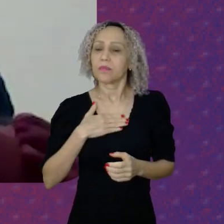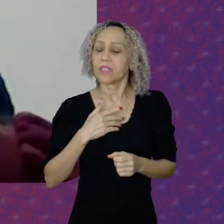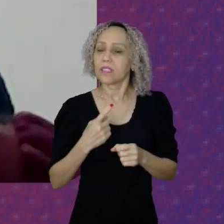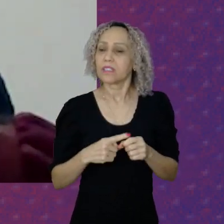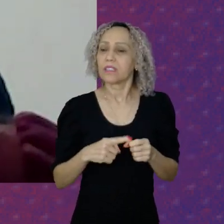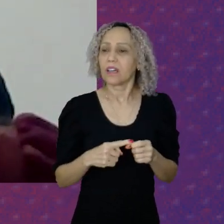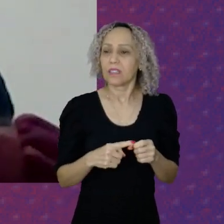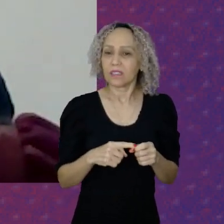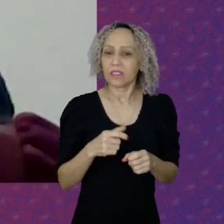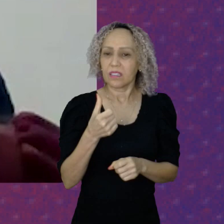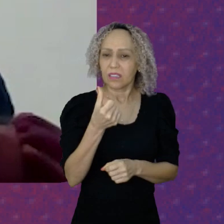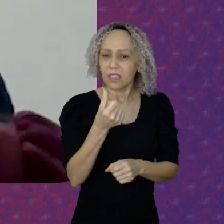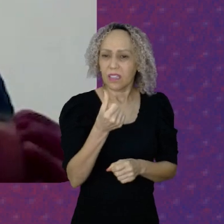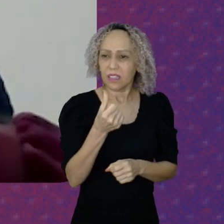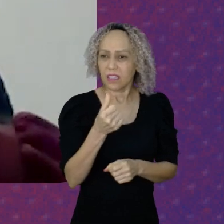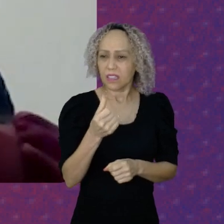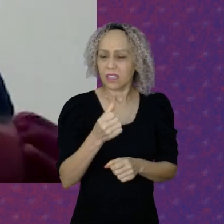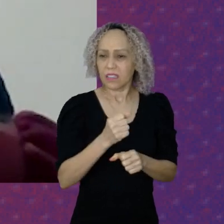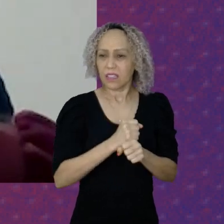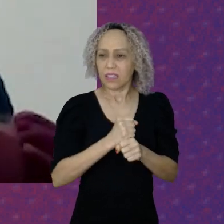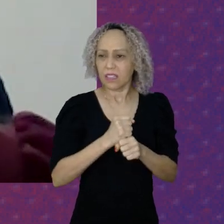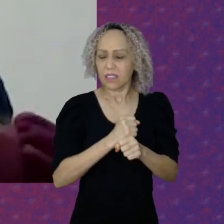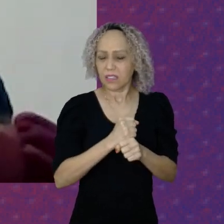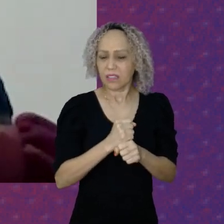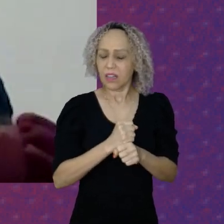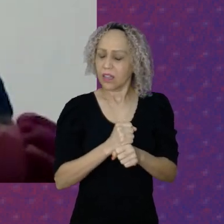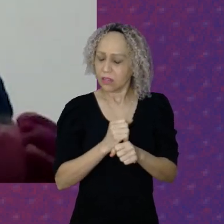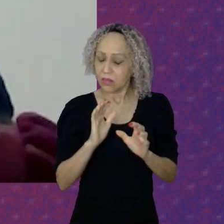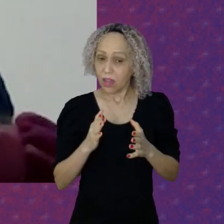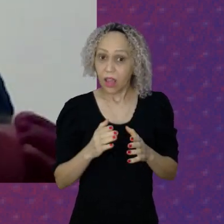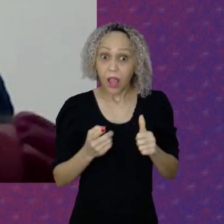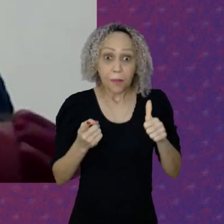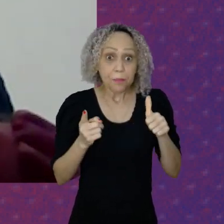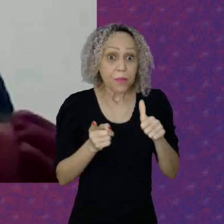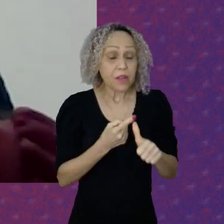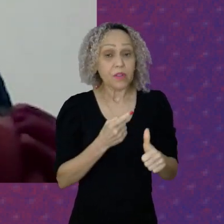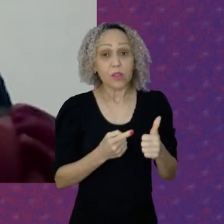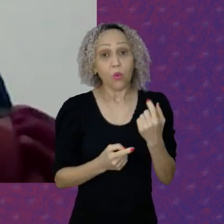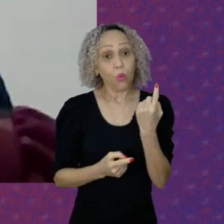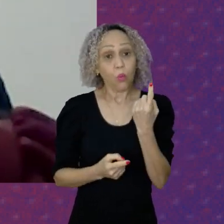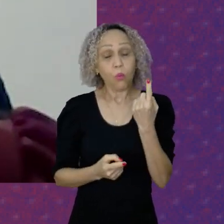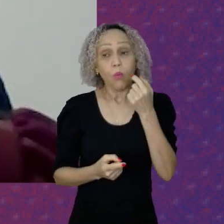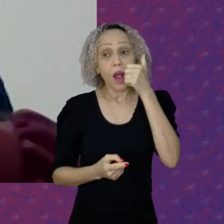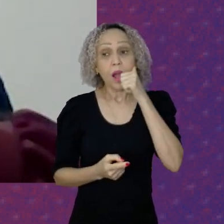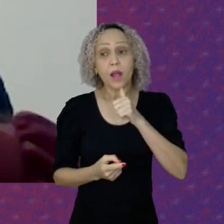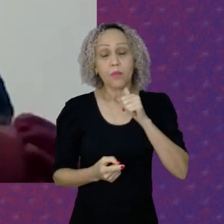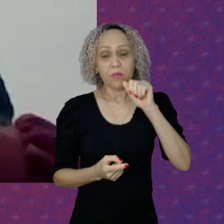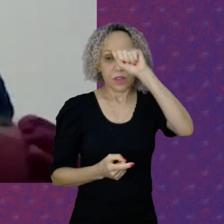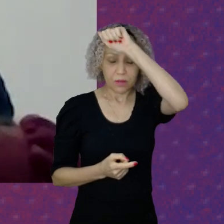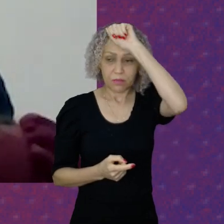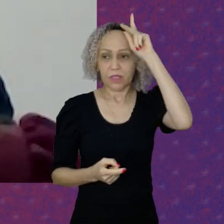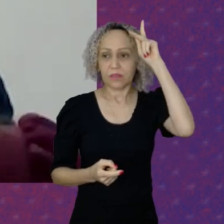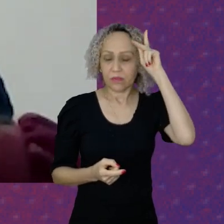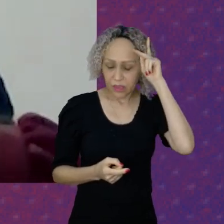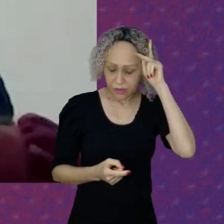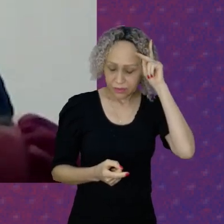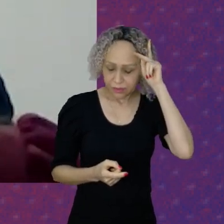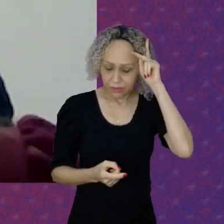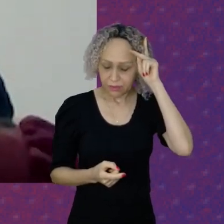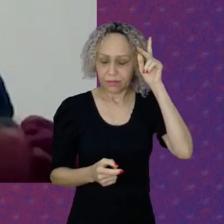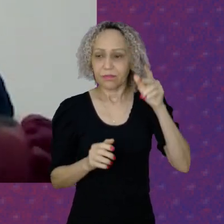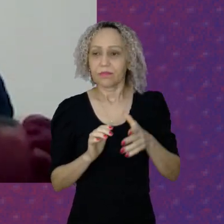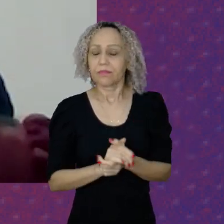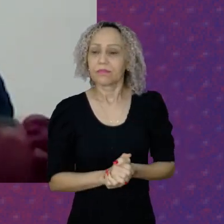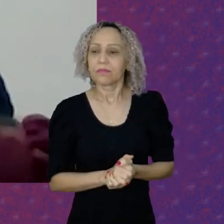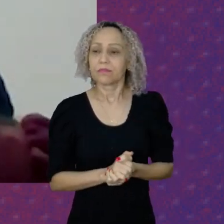de emancipação política e pela primeira vez tem uma mulher à frente do executivo. Então, todos os dias a gente já enfrenta desafios grandes